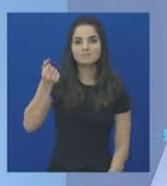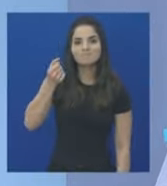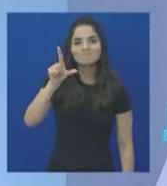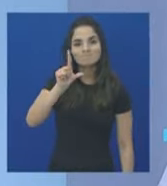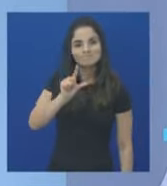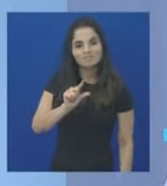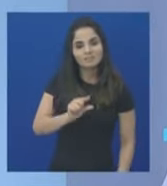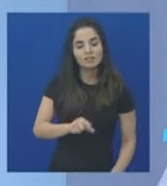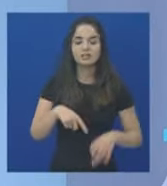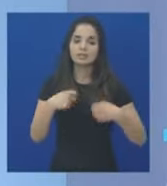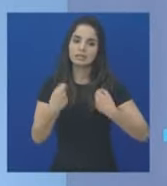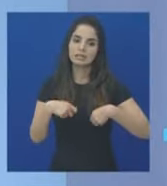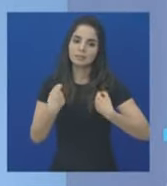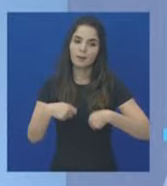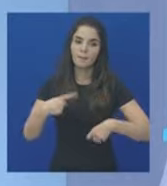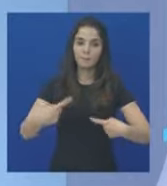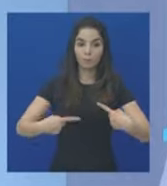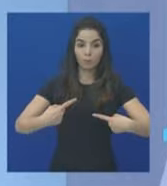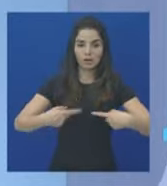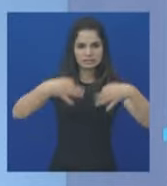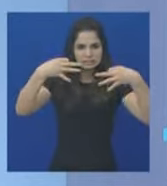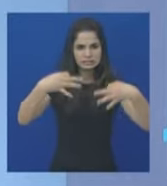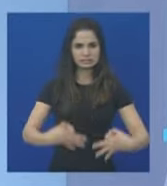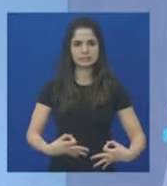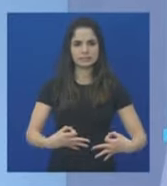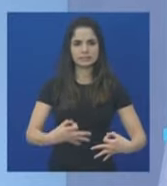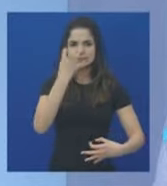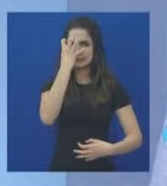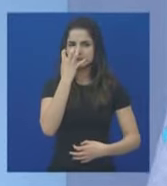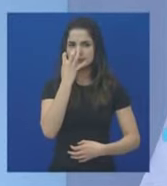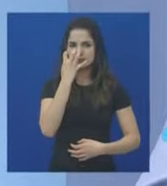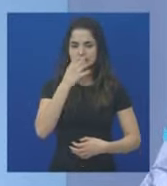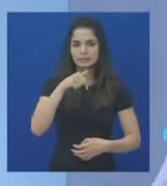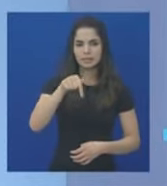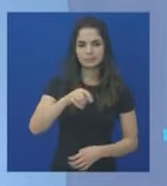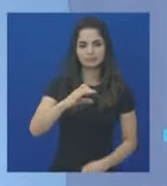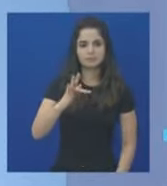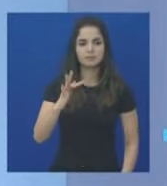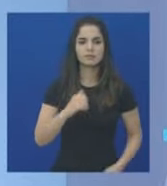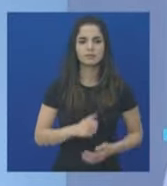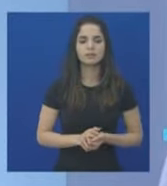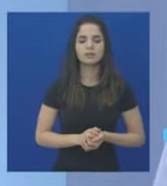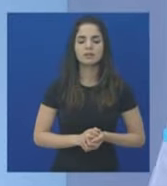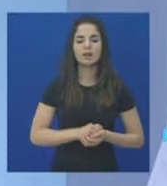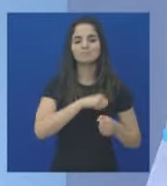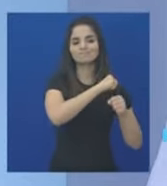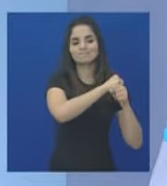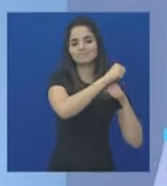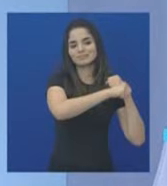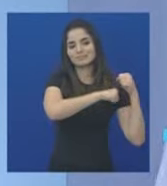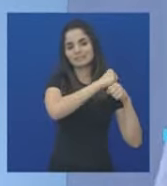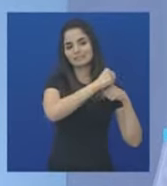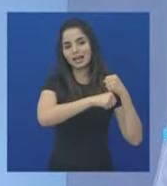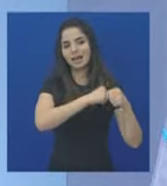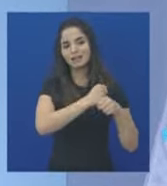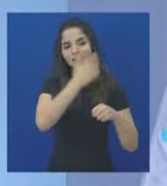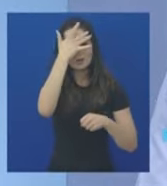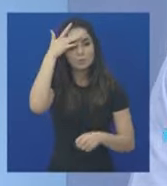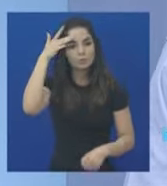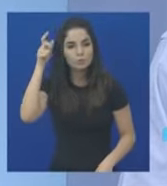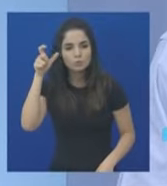precisamos fazer uma política séria do turismo em Cabo Frio. Durante os últimos anos, só tivemos curiosos como